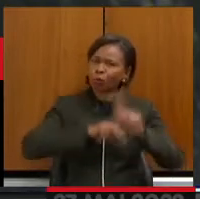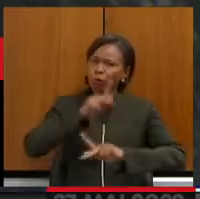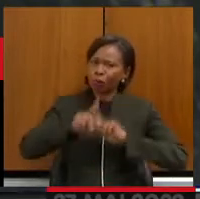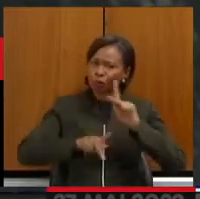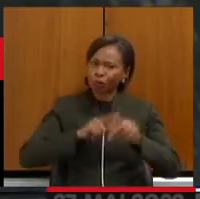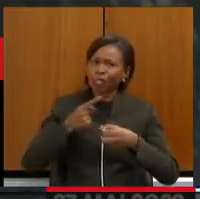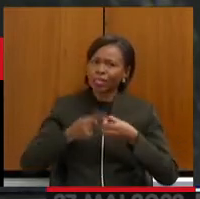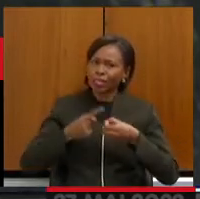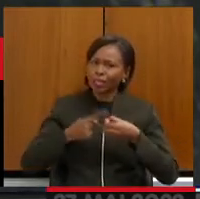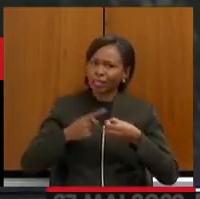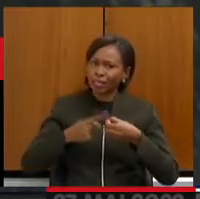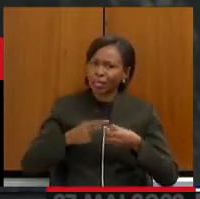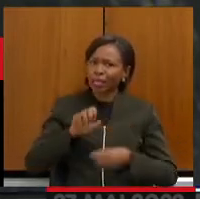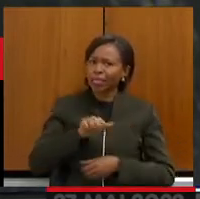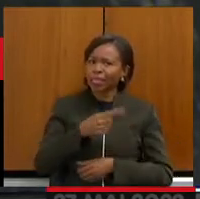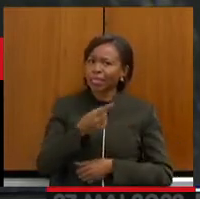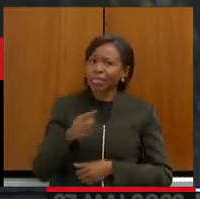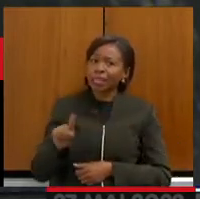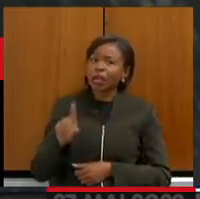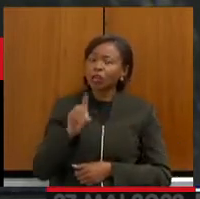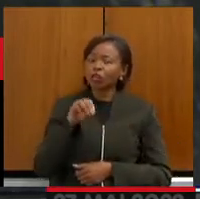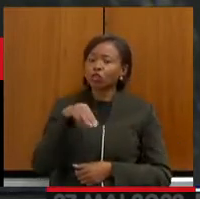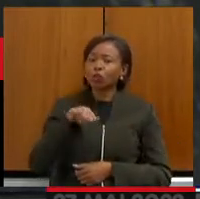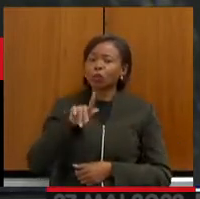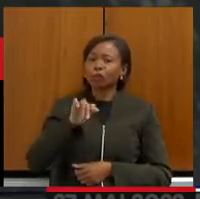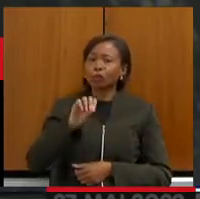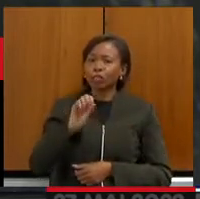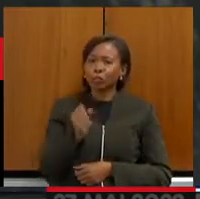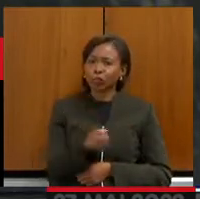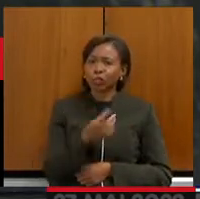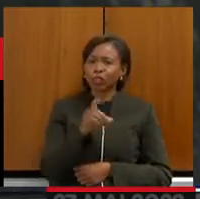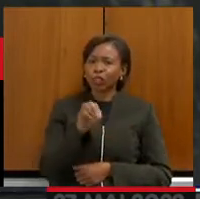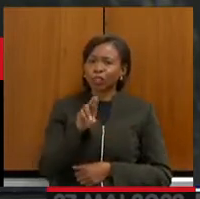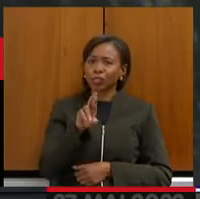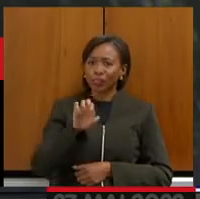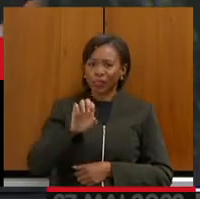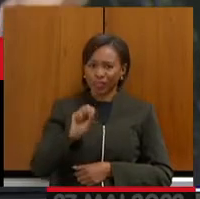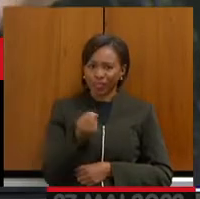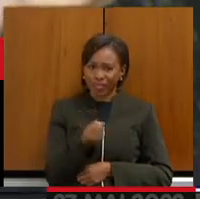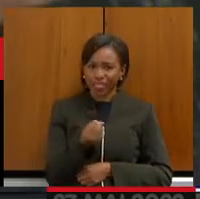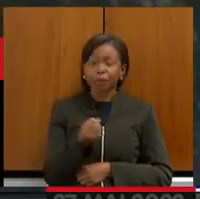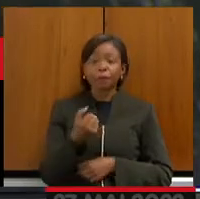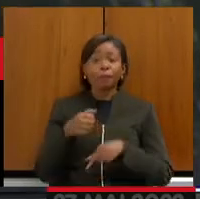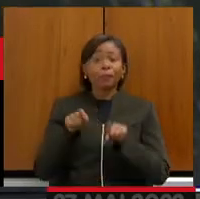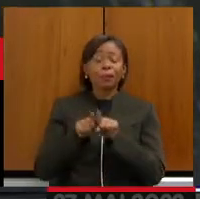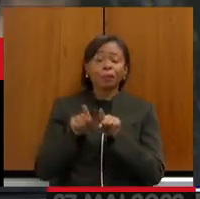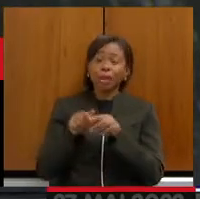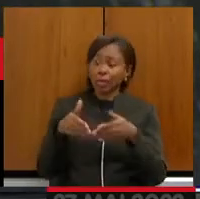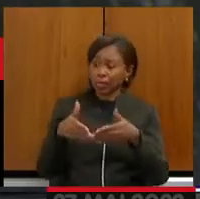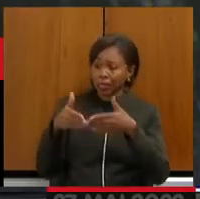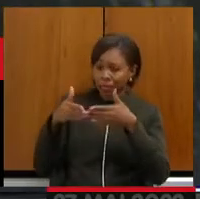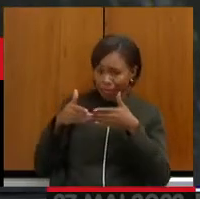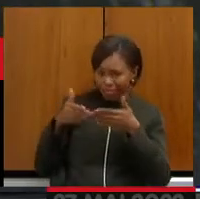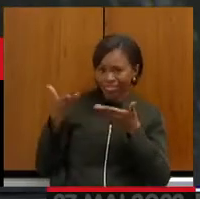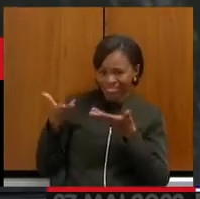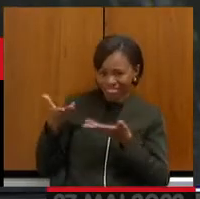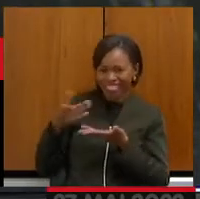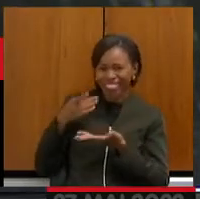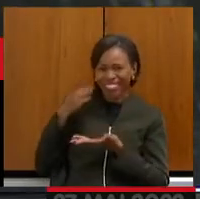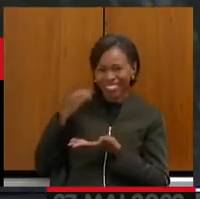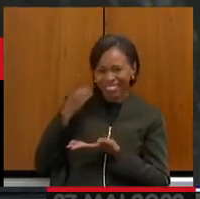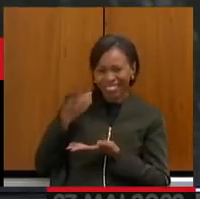de São Domingos das Dores também a cidade querida né comprimento também com a sua licença senhora deputada